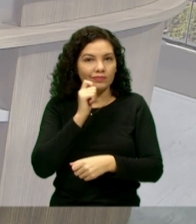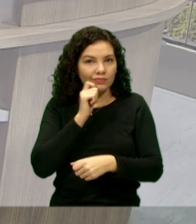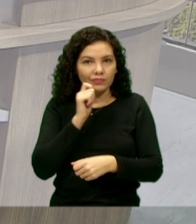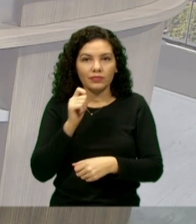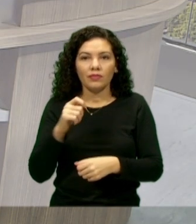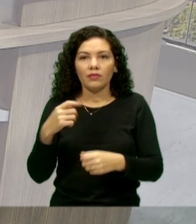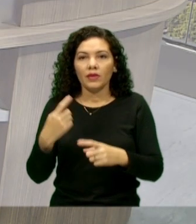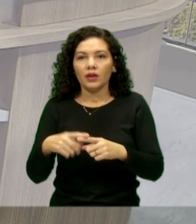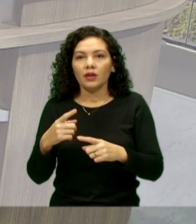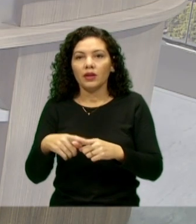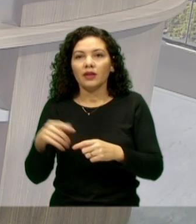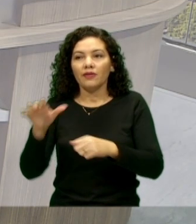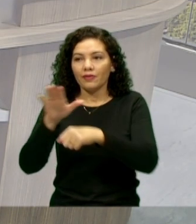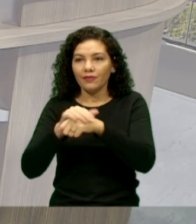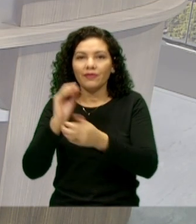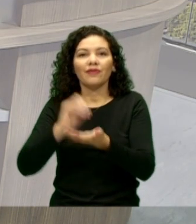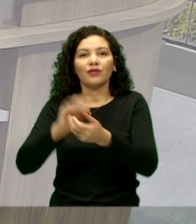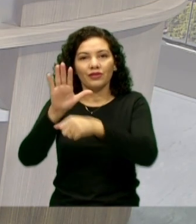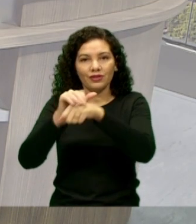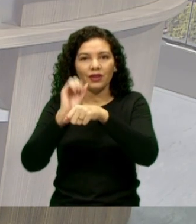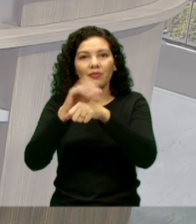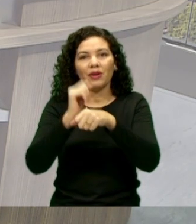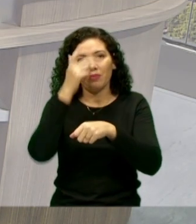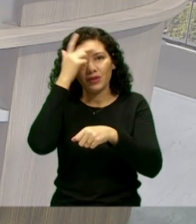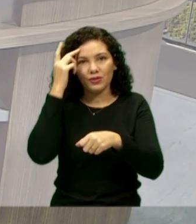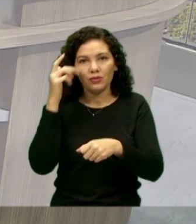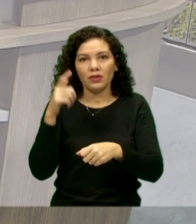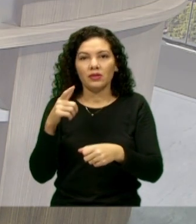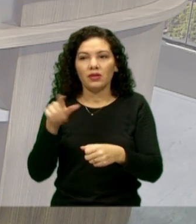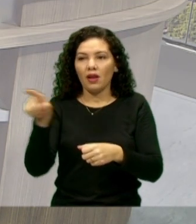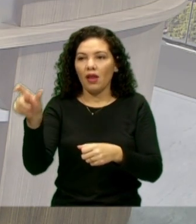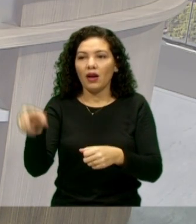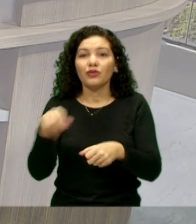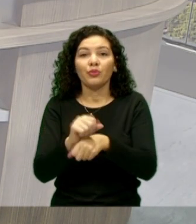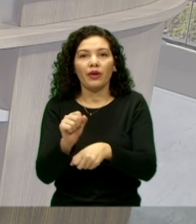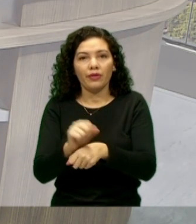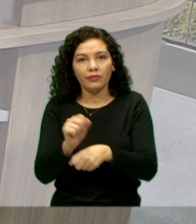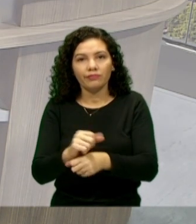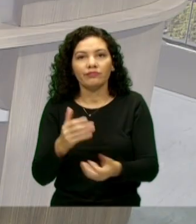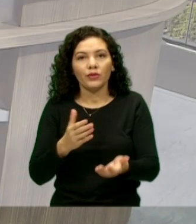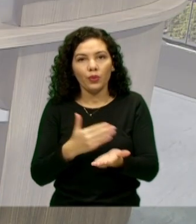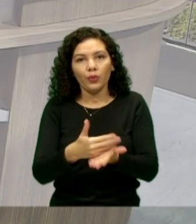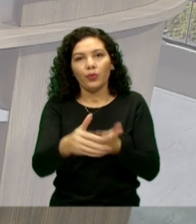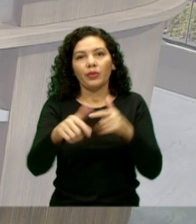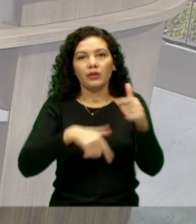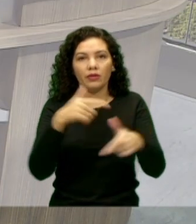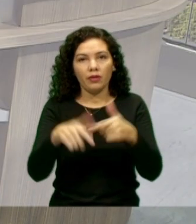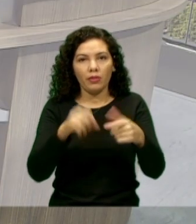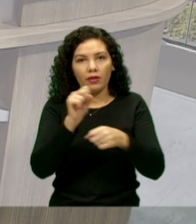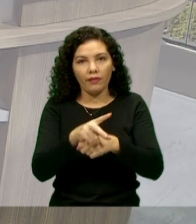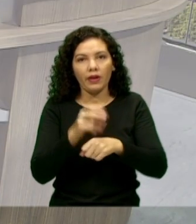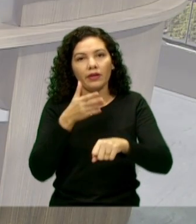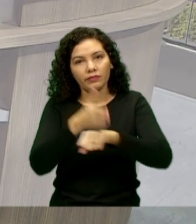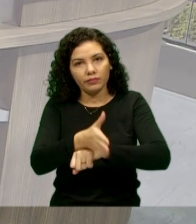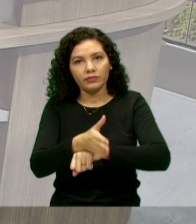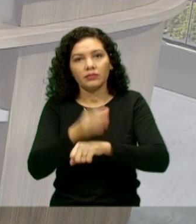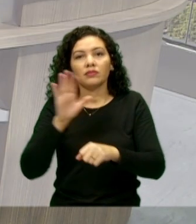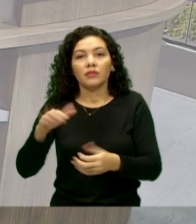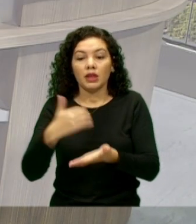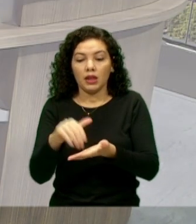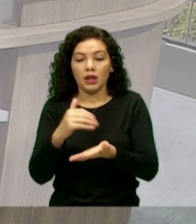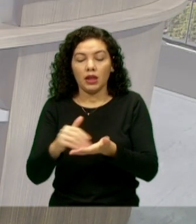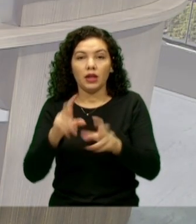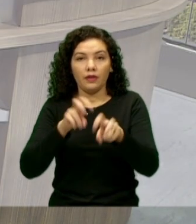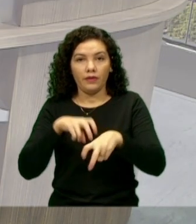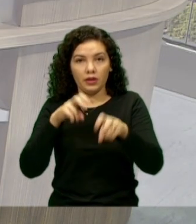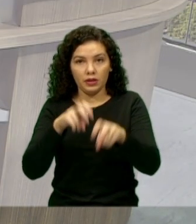cobertas porque o pessoal ainda não foi chamado, ou quem foi chamado ainda não assumiu. Só que, assim, a Secretaria de Fazenda também não está dando, pelo